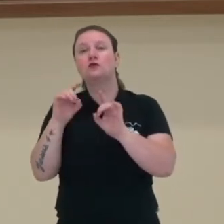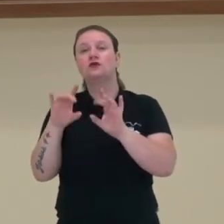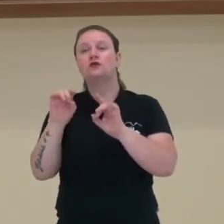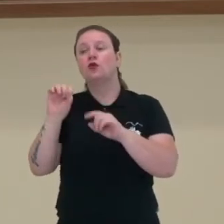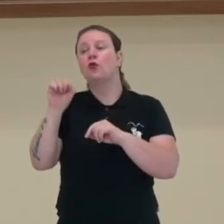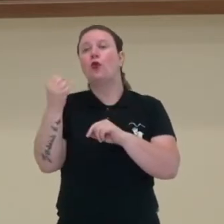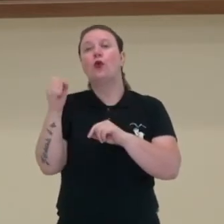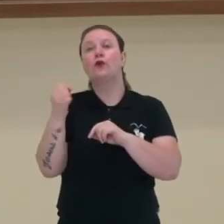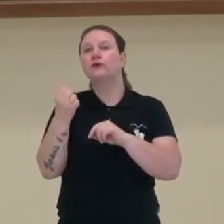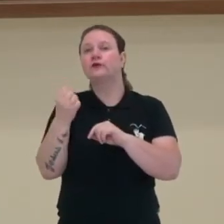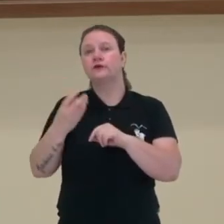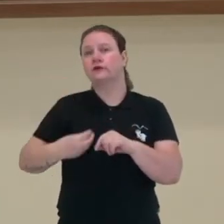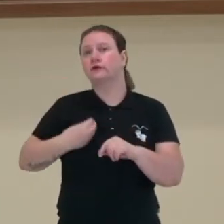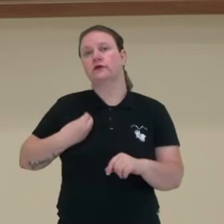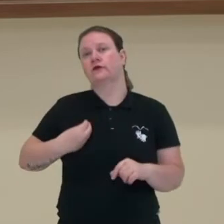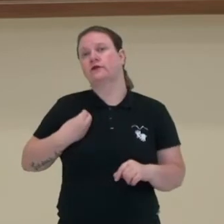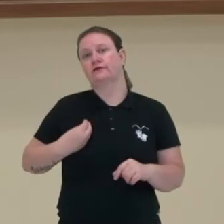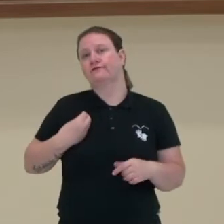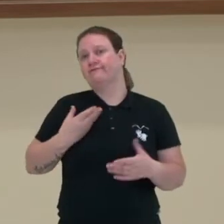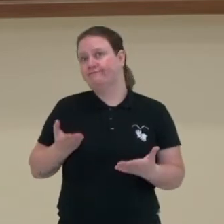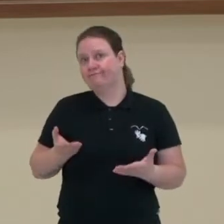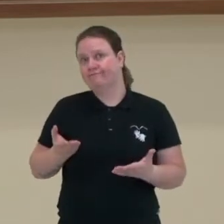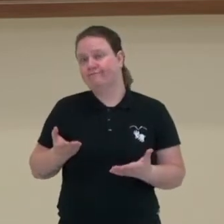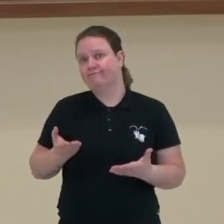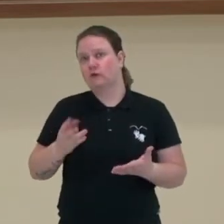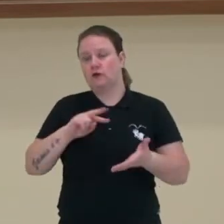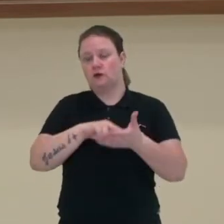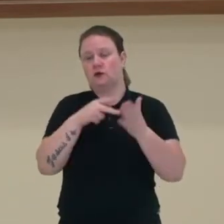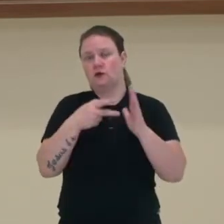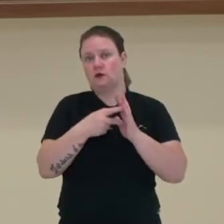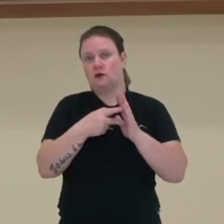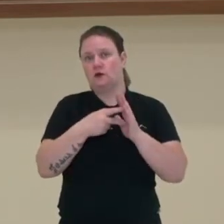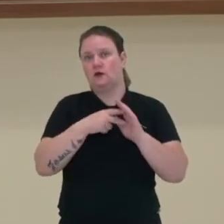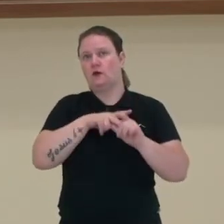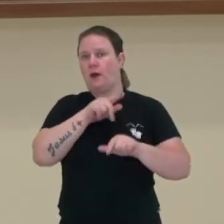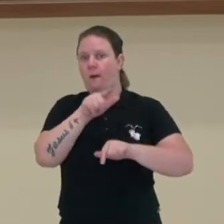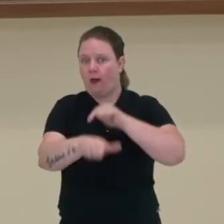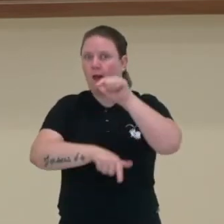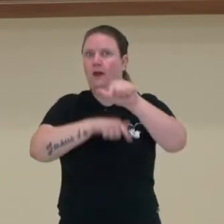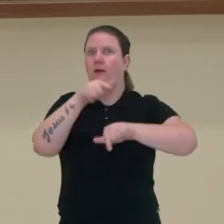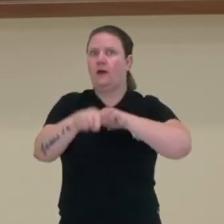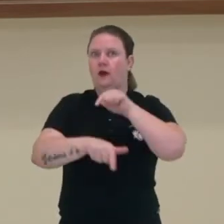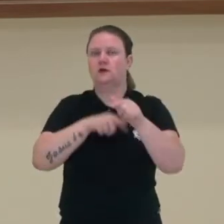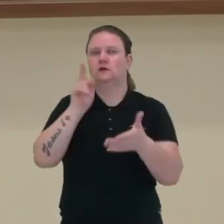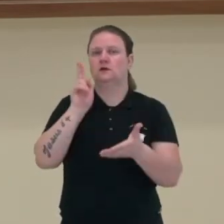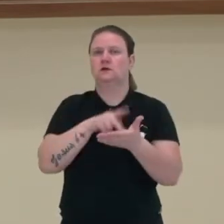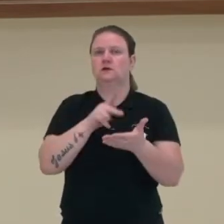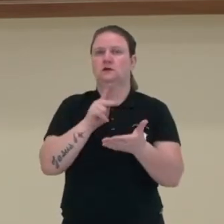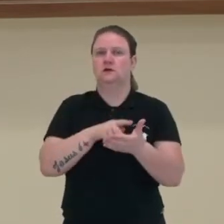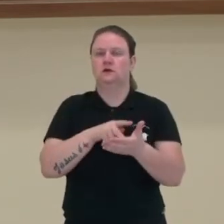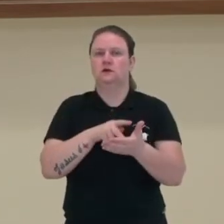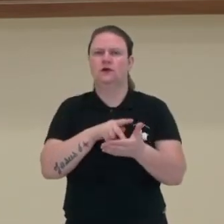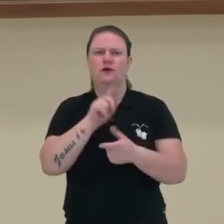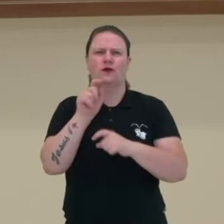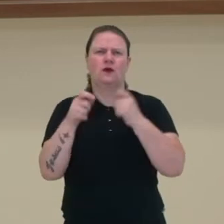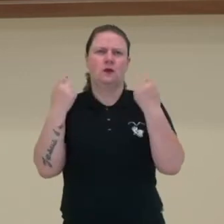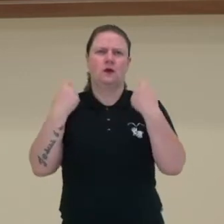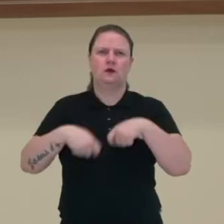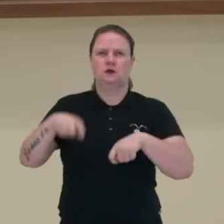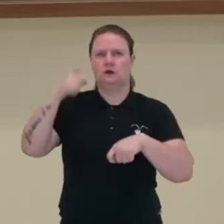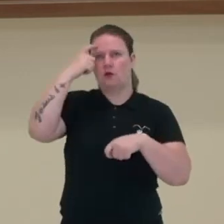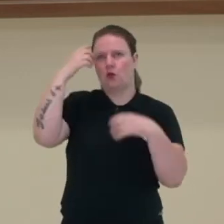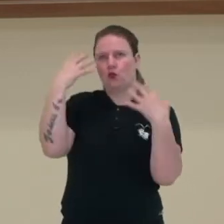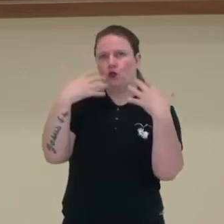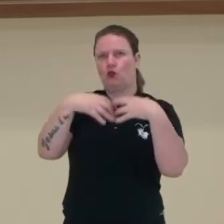sobram 8 horas para viver. Então, o que que isso quer dizer? Que a gente trabalha muito. O que que nós precisamos refletir aqui? Será